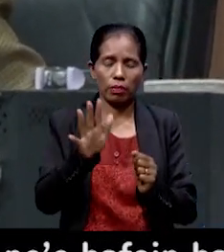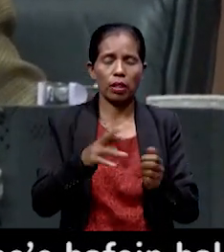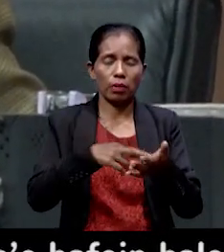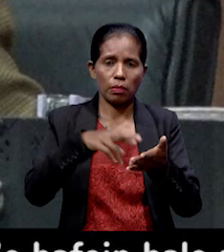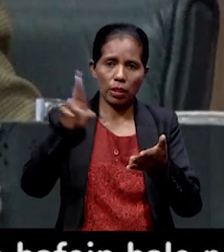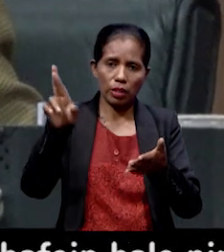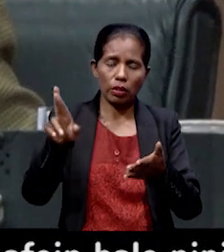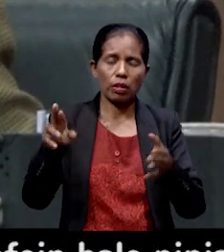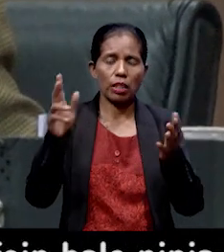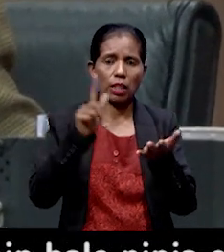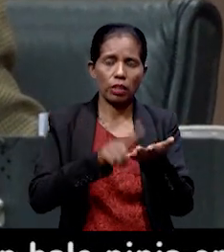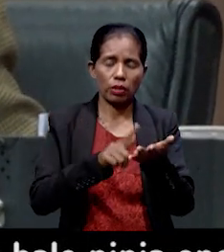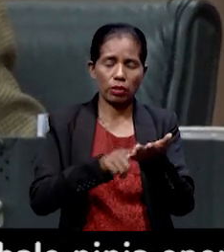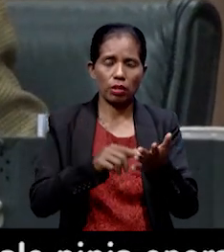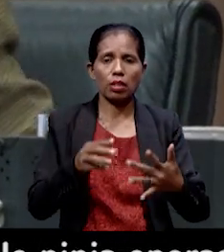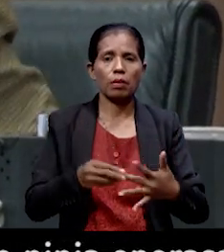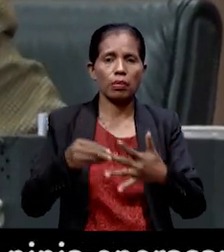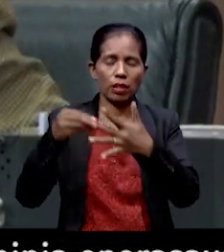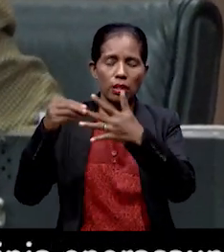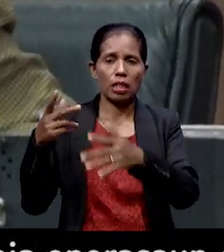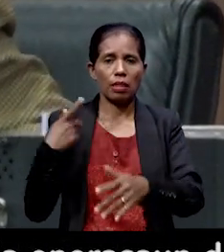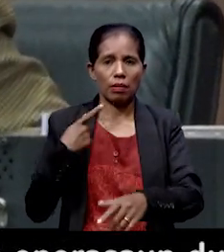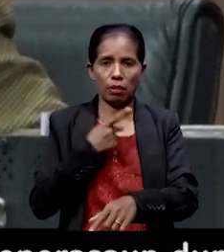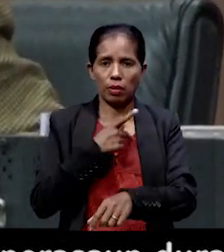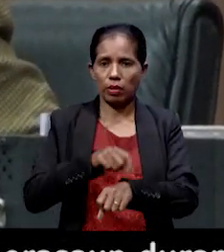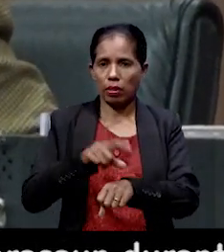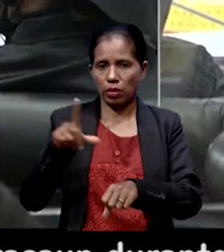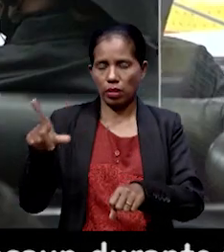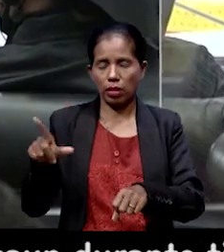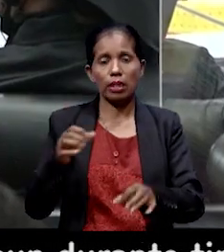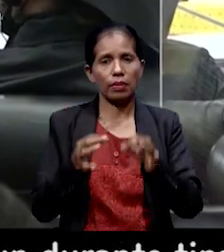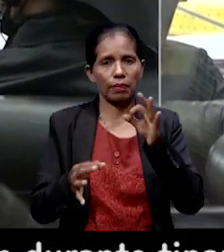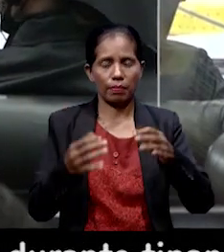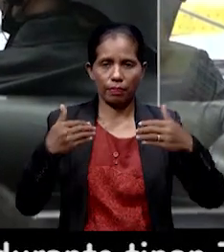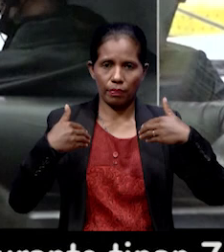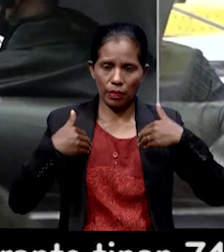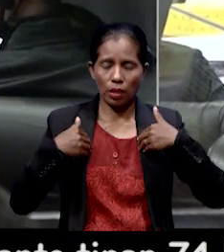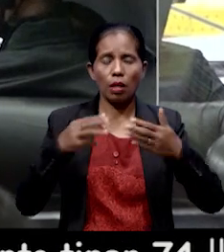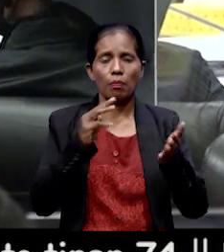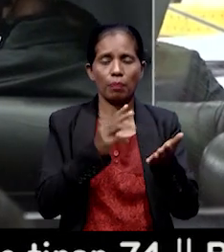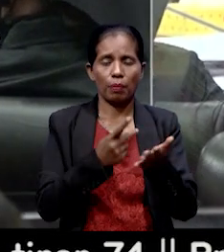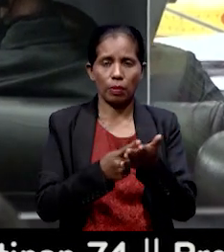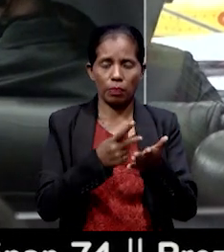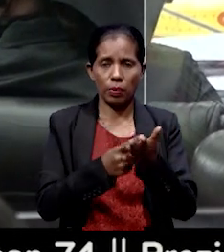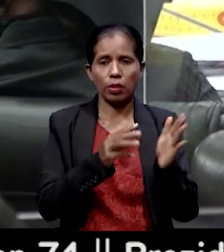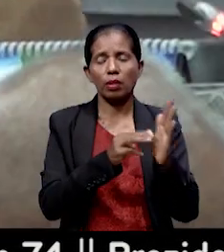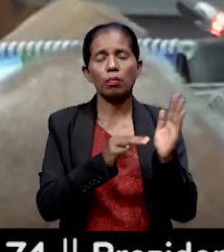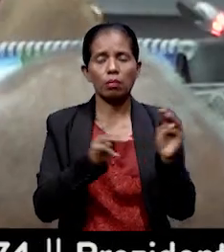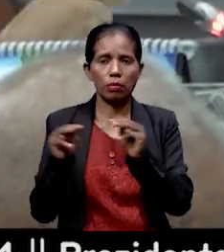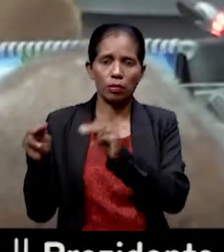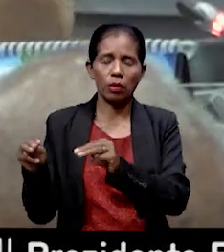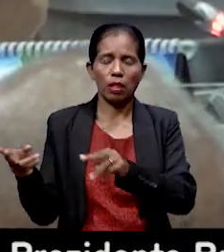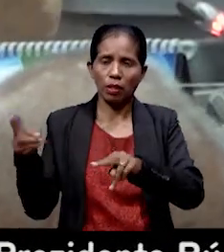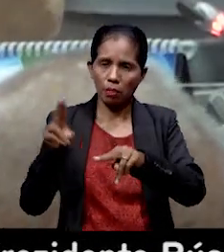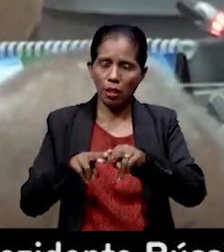ia discussão faze especialidade ia Parlamento Nacional, mas que ia proposta alteração nebe balung hetang aumento no balung